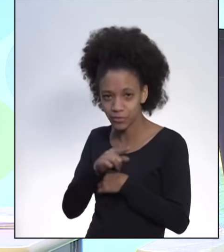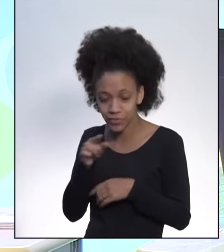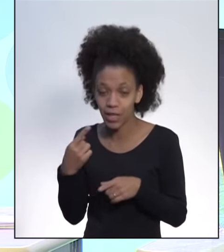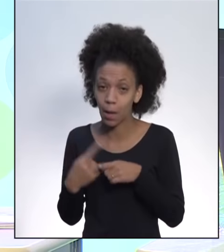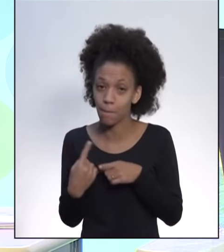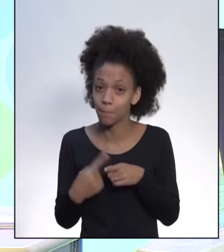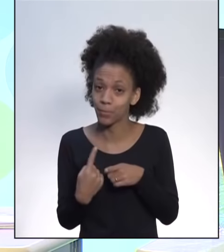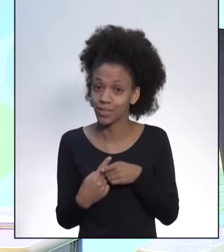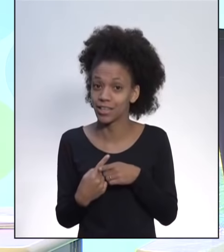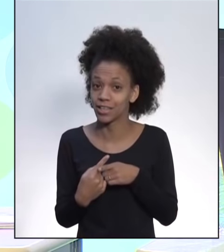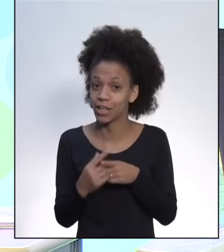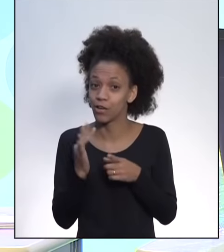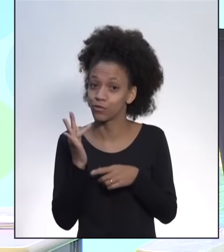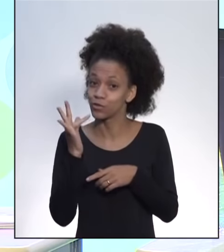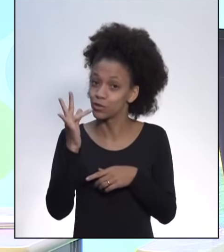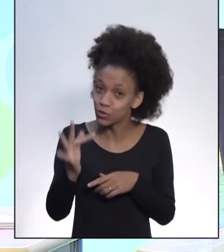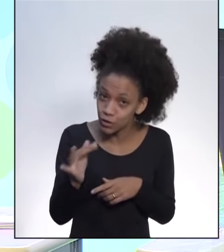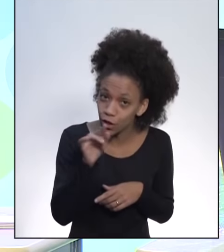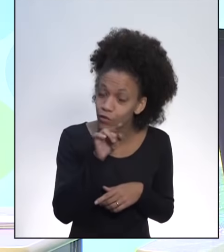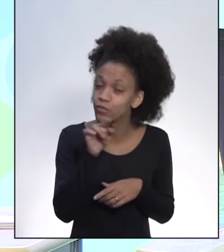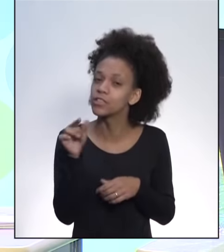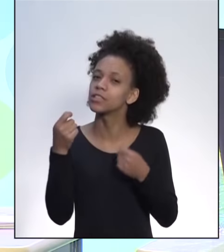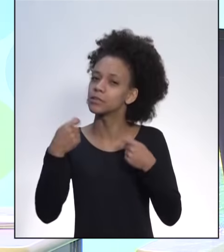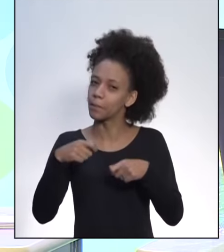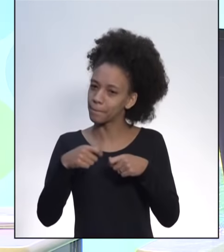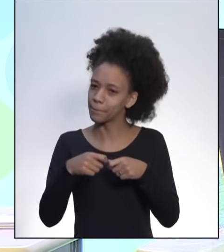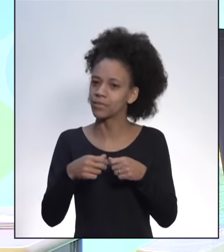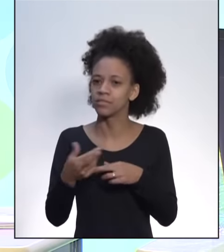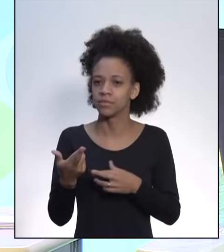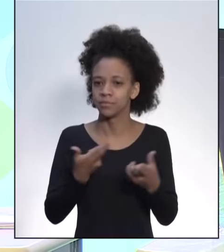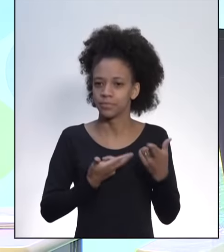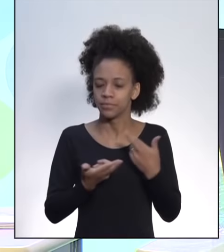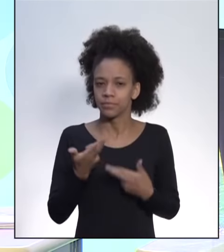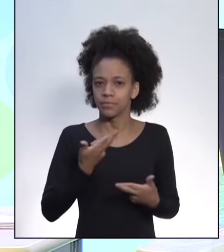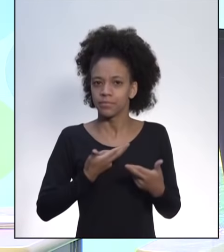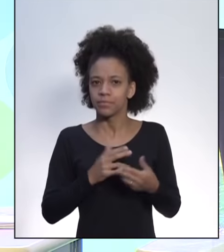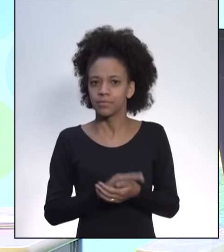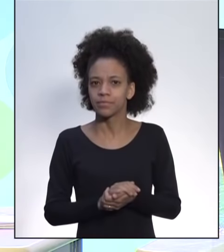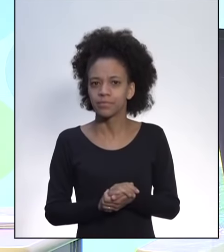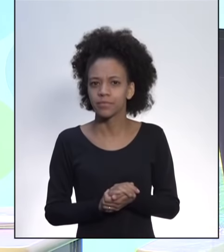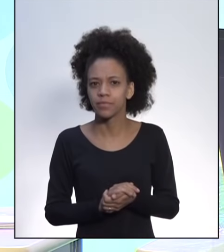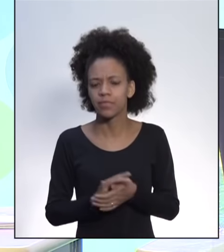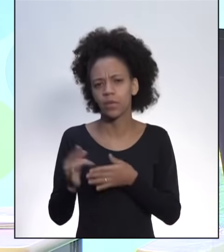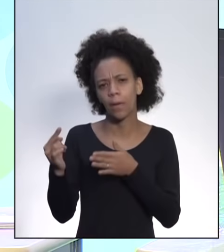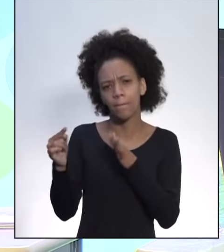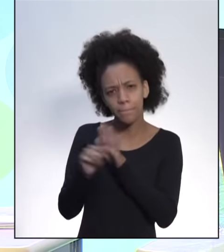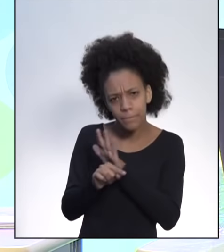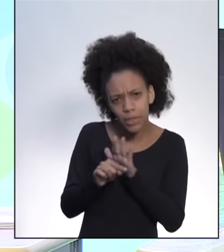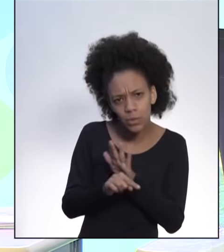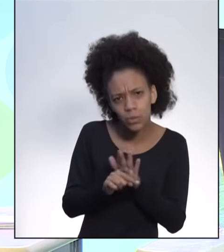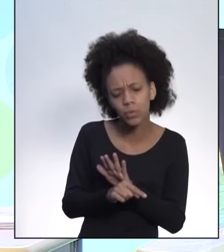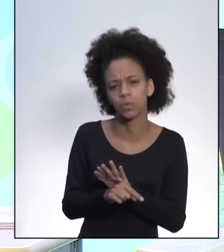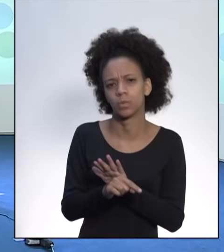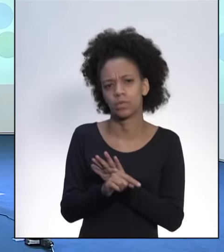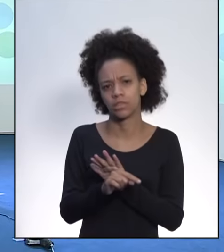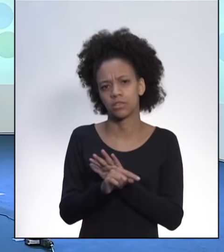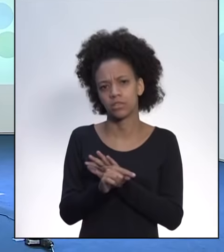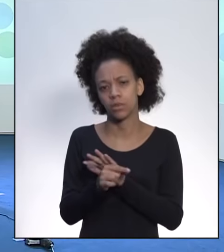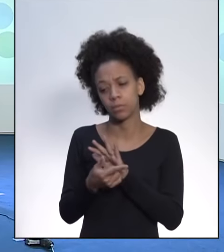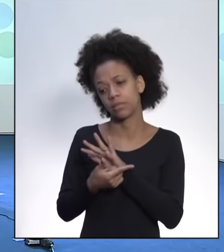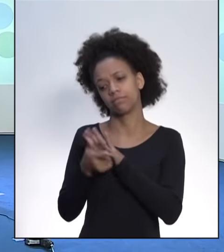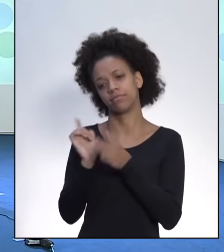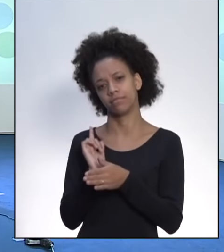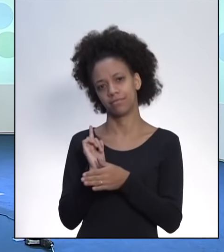porque futuramente vocês vão precisar dessas respostas tá então tem uma pergunta sobre isso que as meninas já